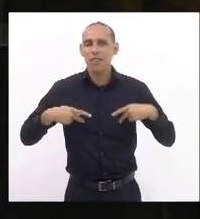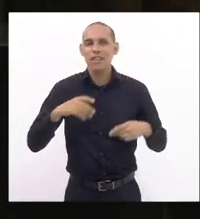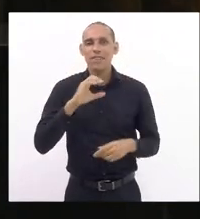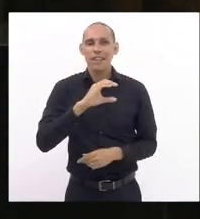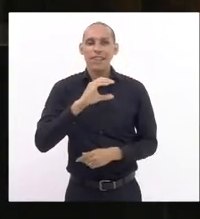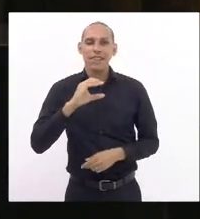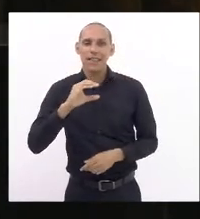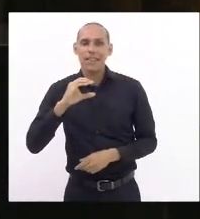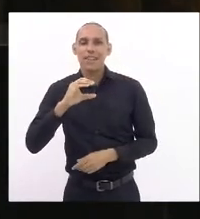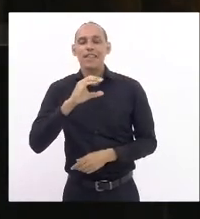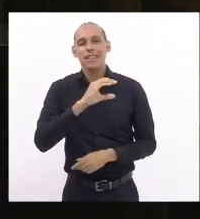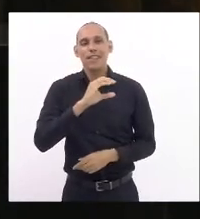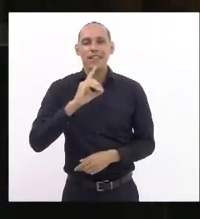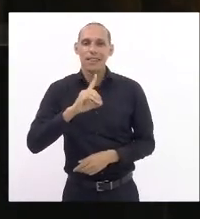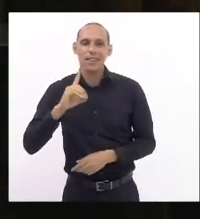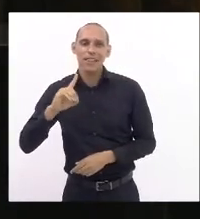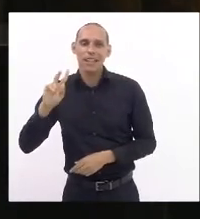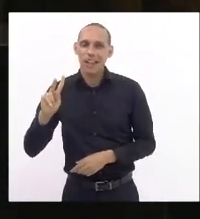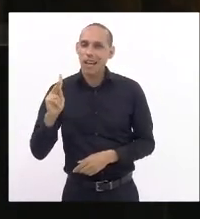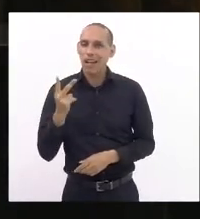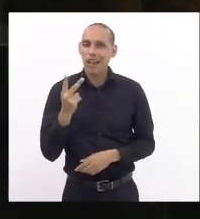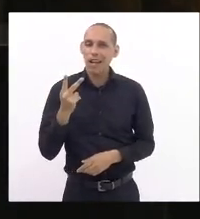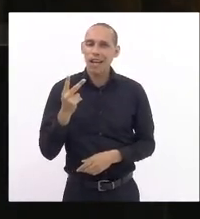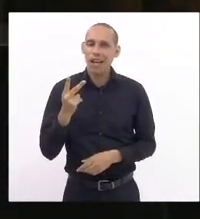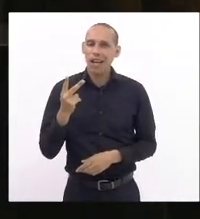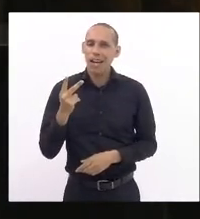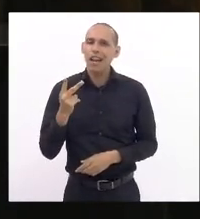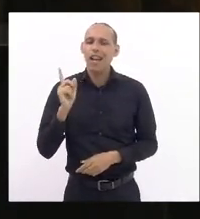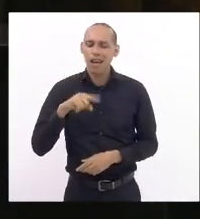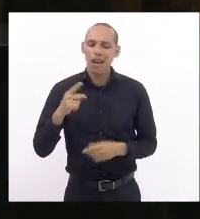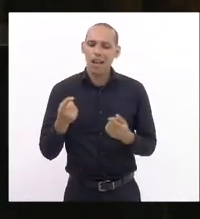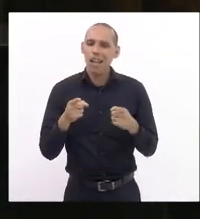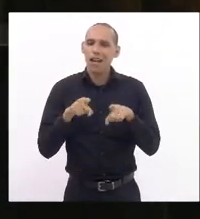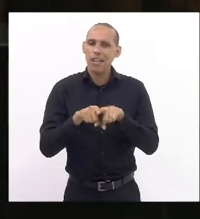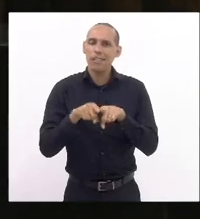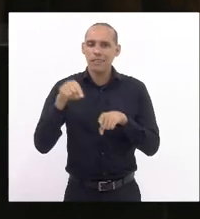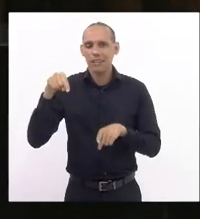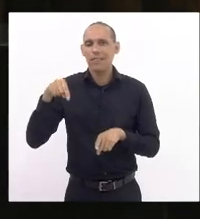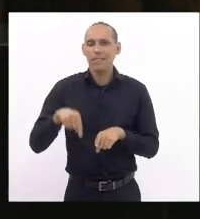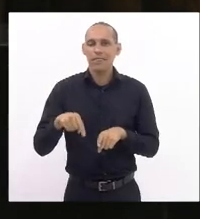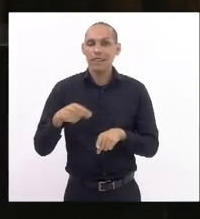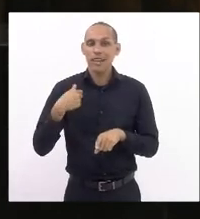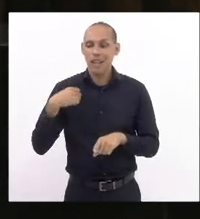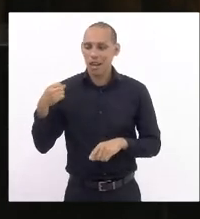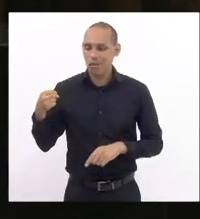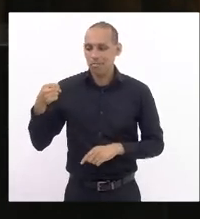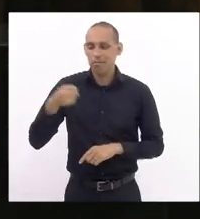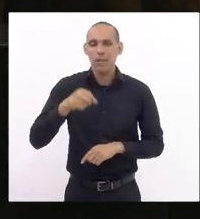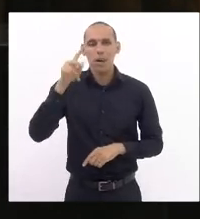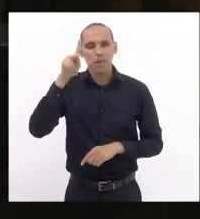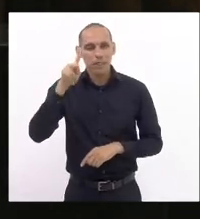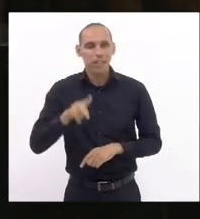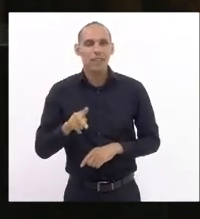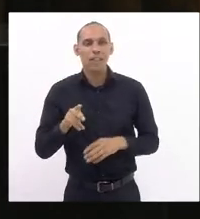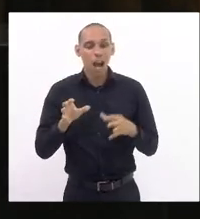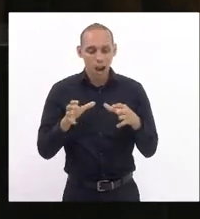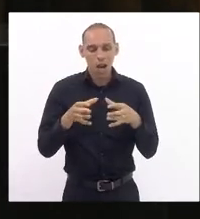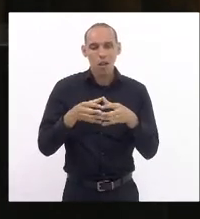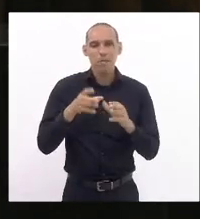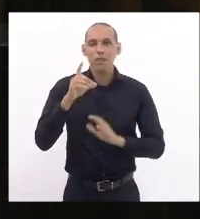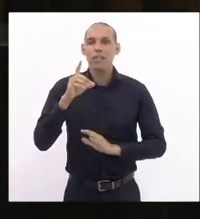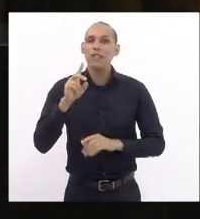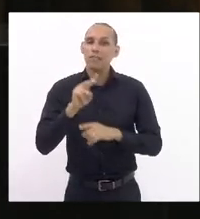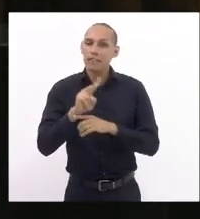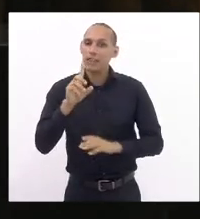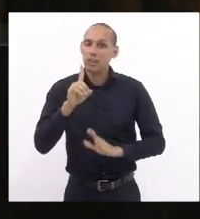de Petrópolis, por exemplo, foi um grande parceiro da gente aqui quando assumi a presidência da Comissão de Defesa dos Direitos